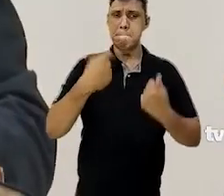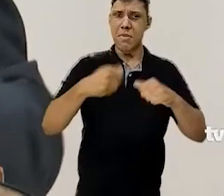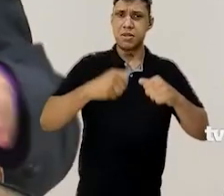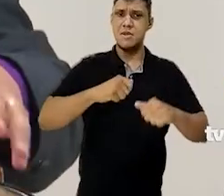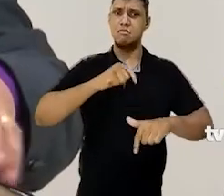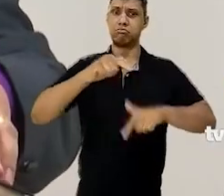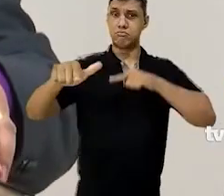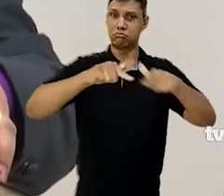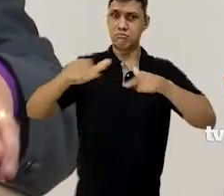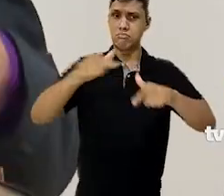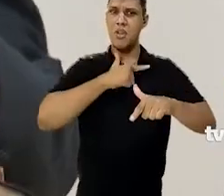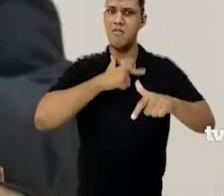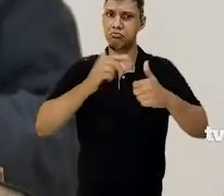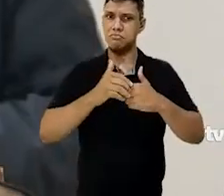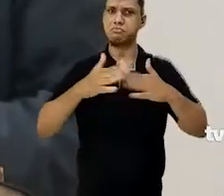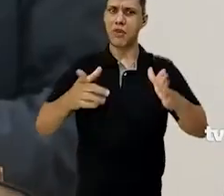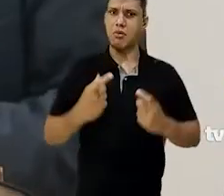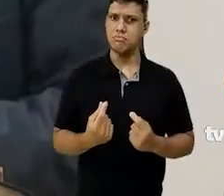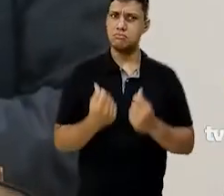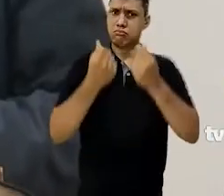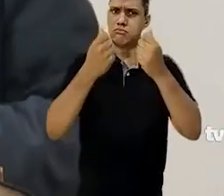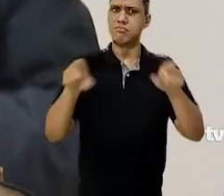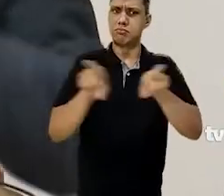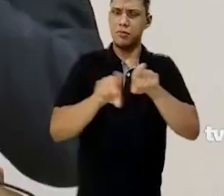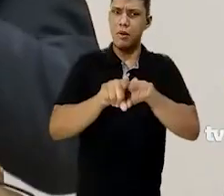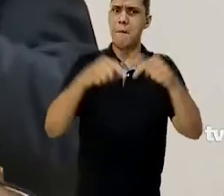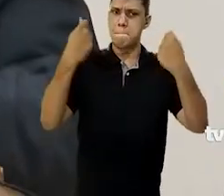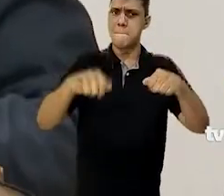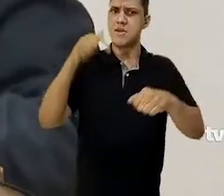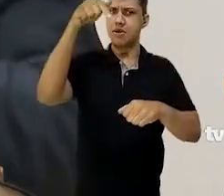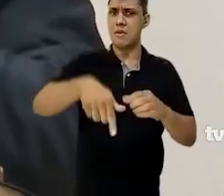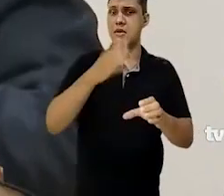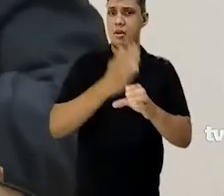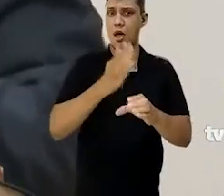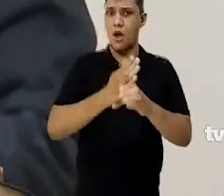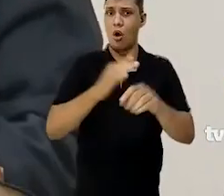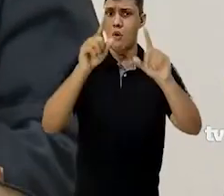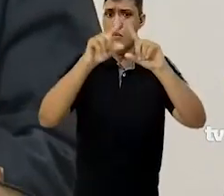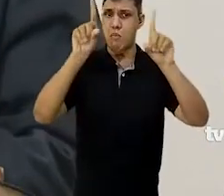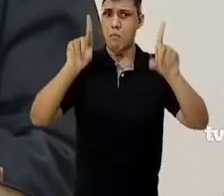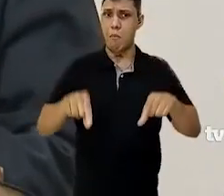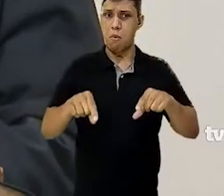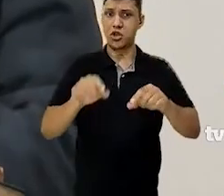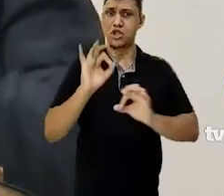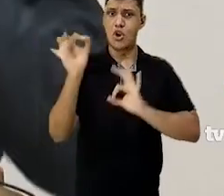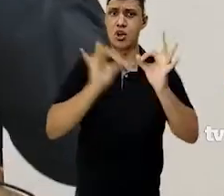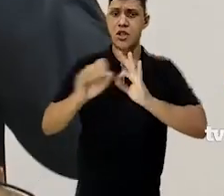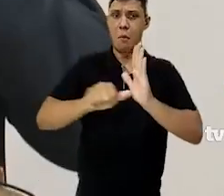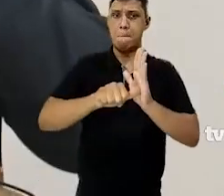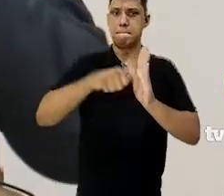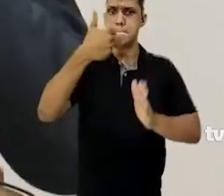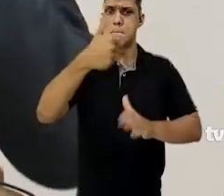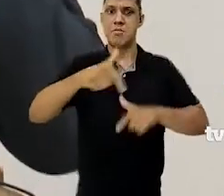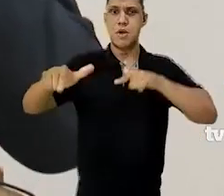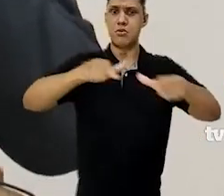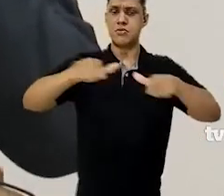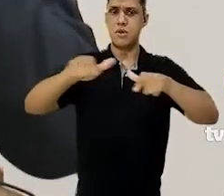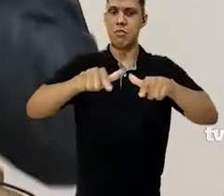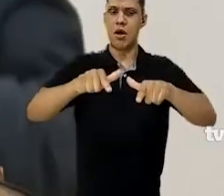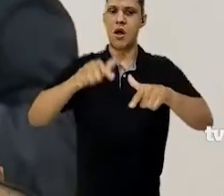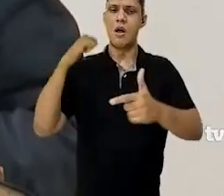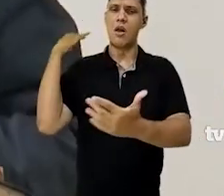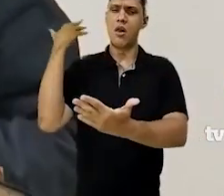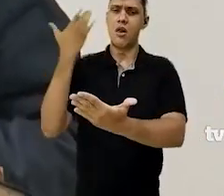todo. Nós precisamos, por exemplo, ter em Caicó um plano de iniciação ao primeiro emprego. Por muito tempo, Caicó já teve